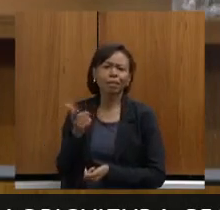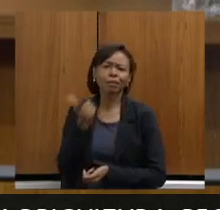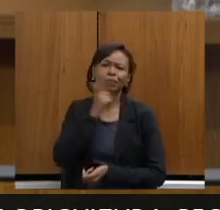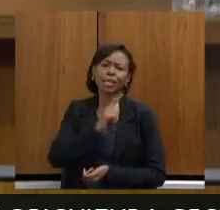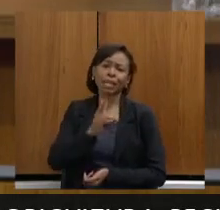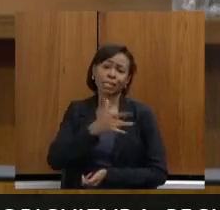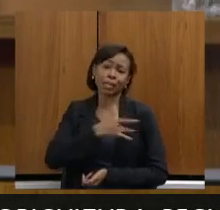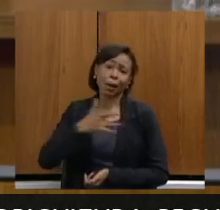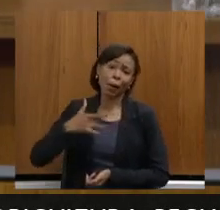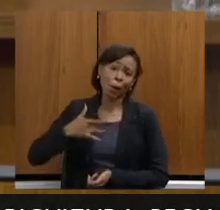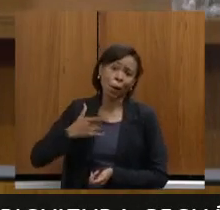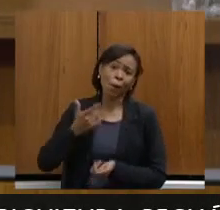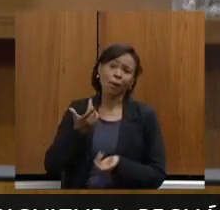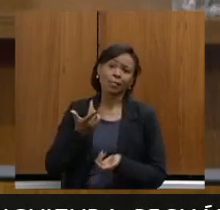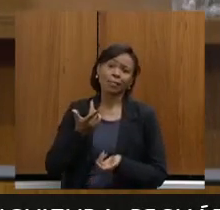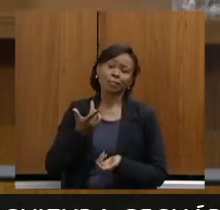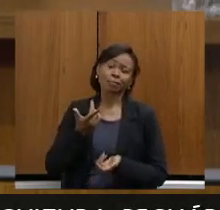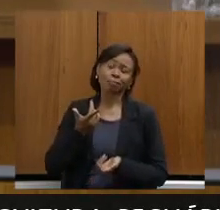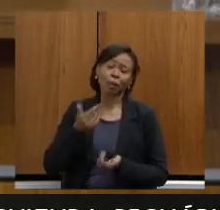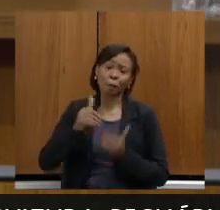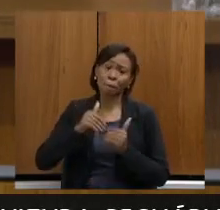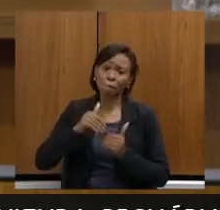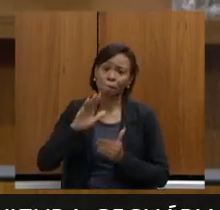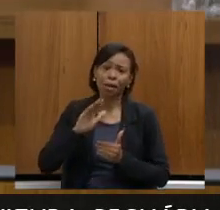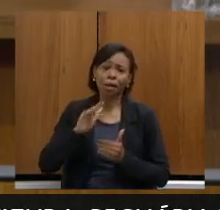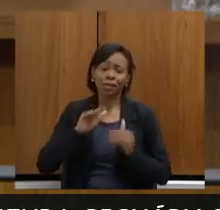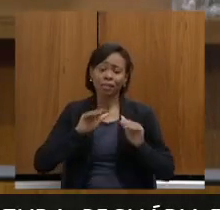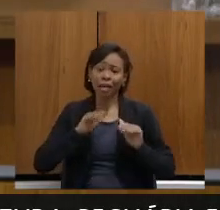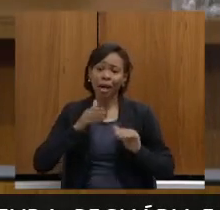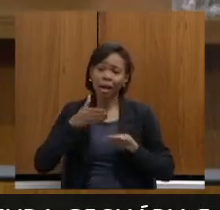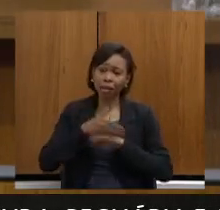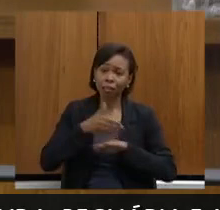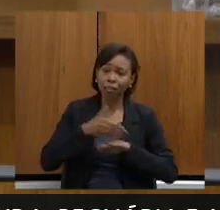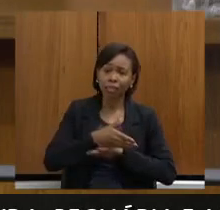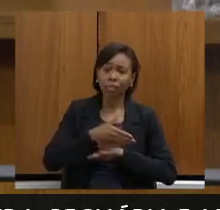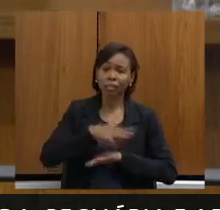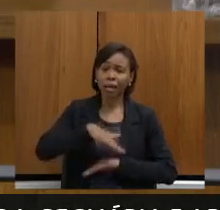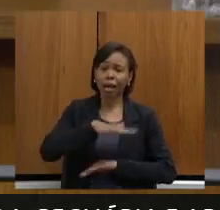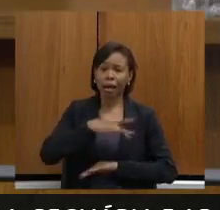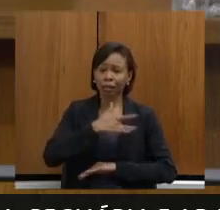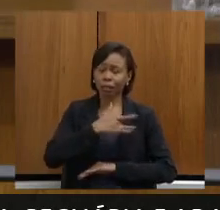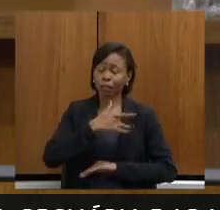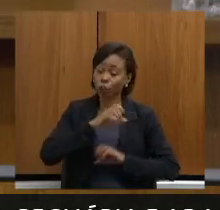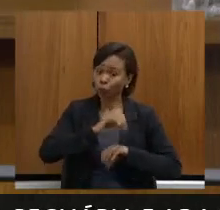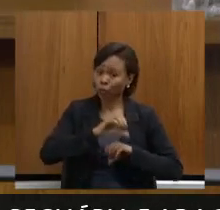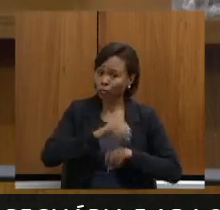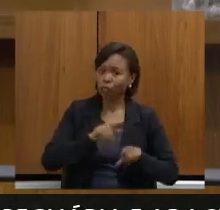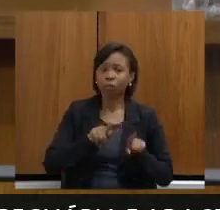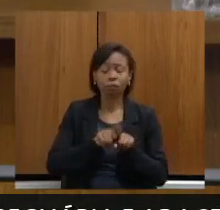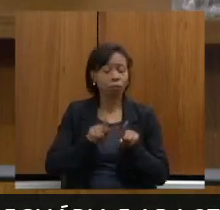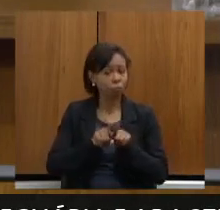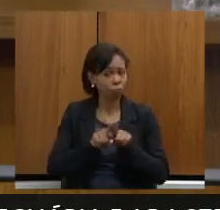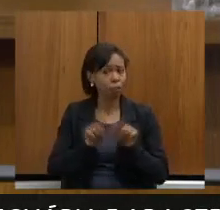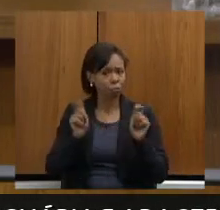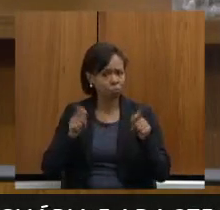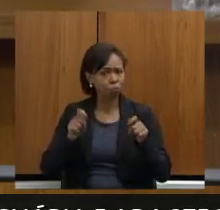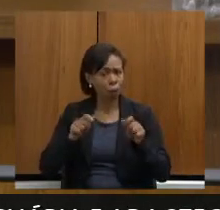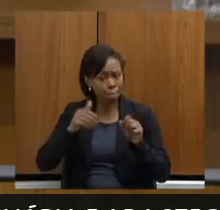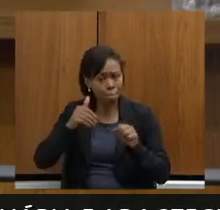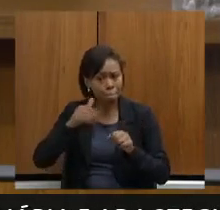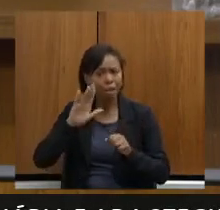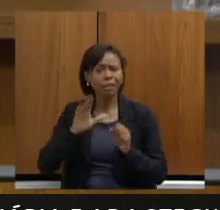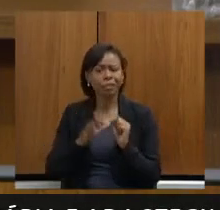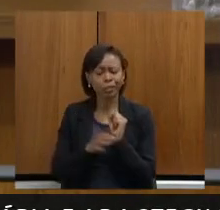um é como dizer condições de acesso à educação e ele vai ter no Com certeza aliado a tudo isso mais